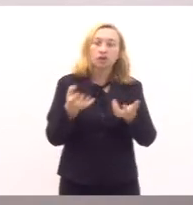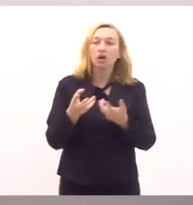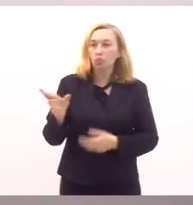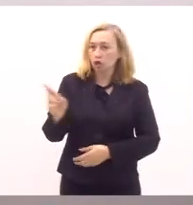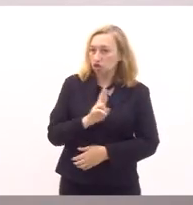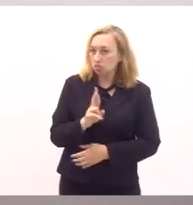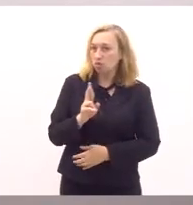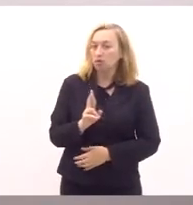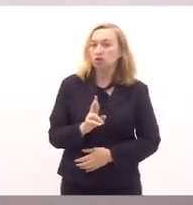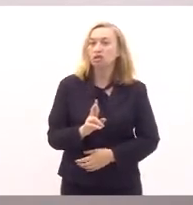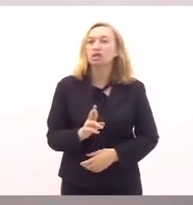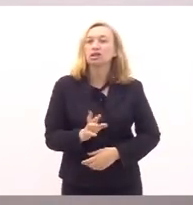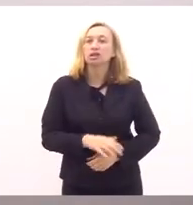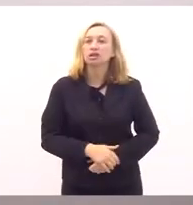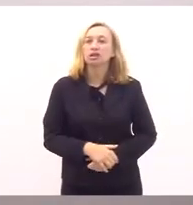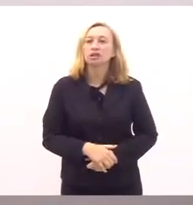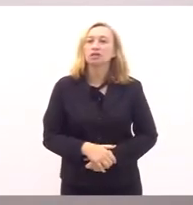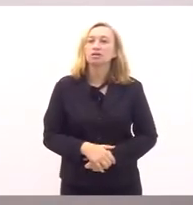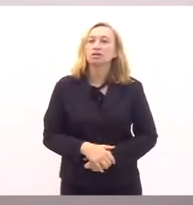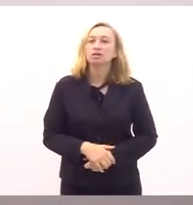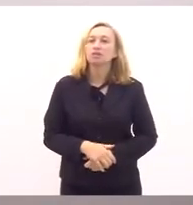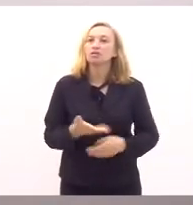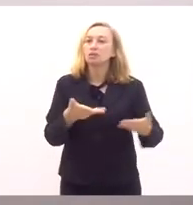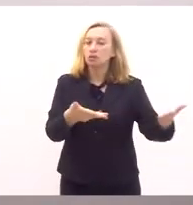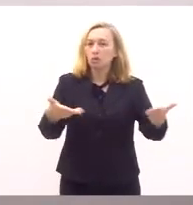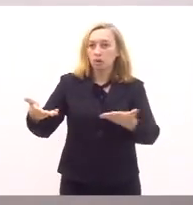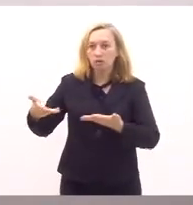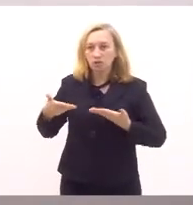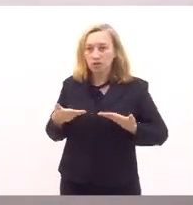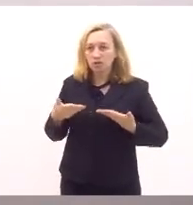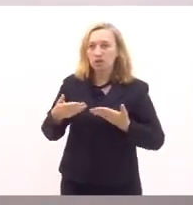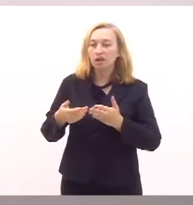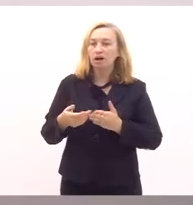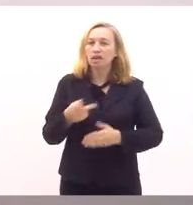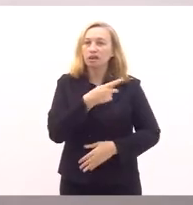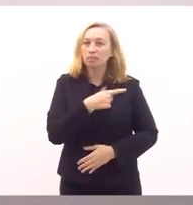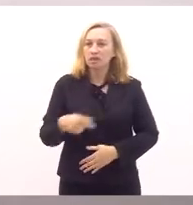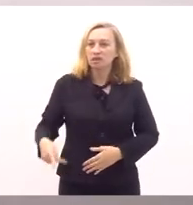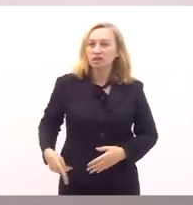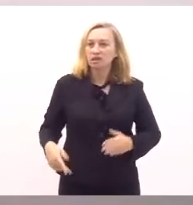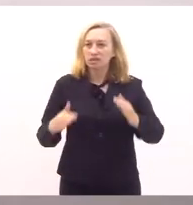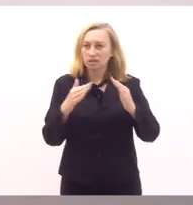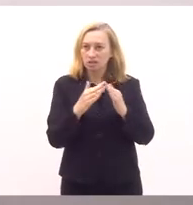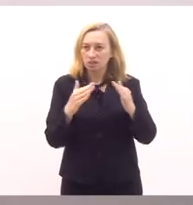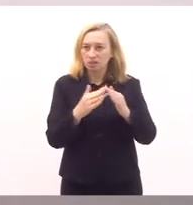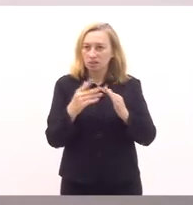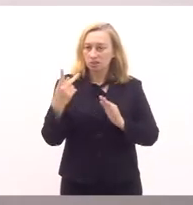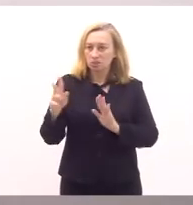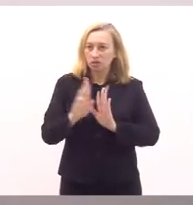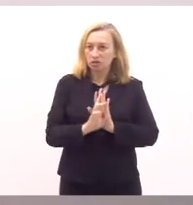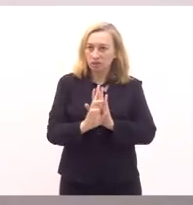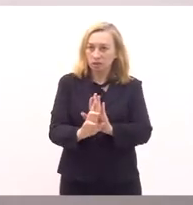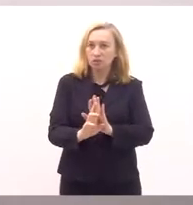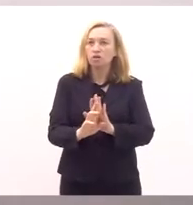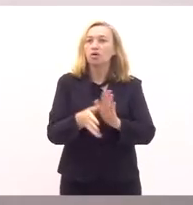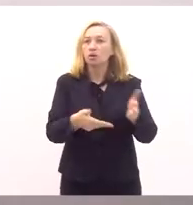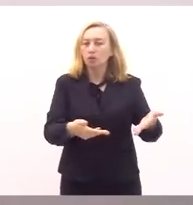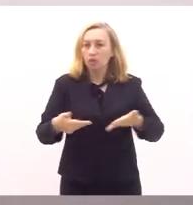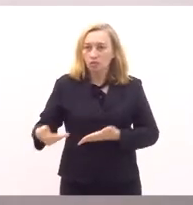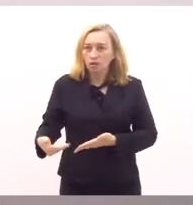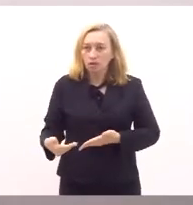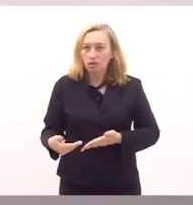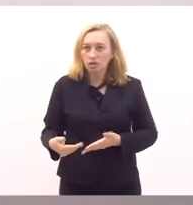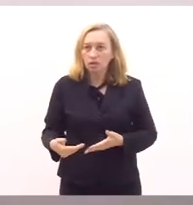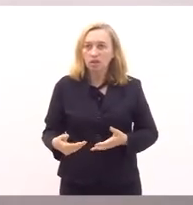resposta. É, inclusive, nós convidamos a presidência da casa, ou a sua representação, convidamos os membros